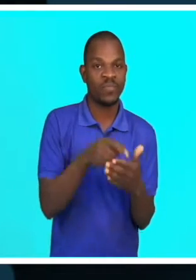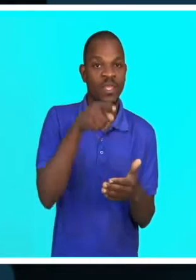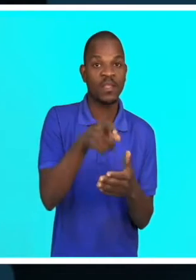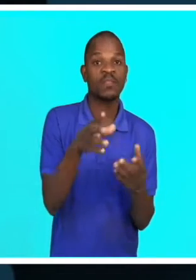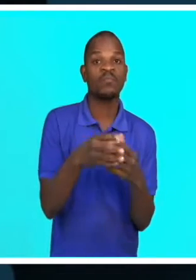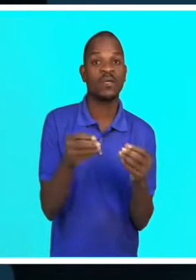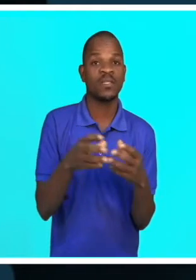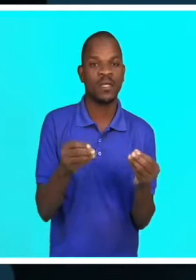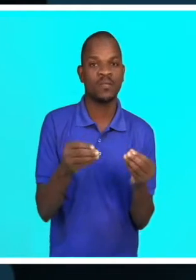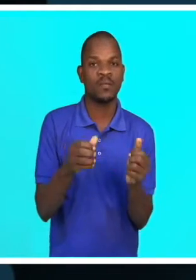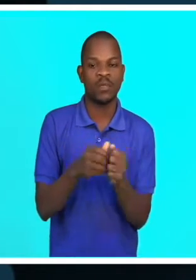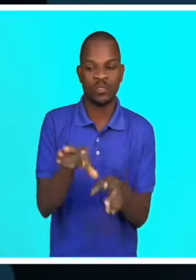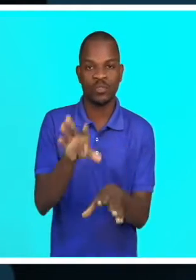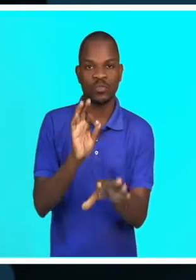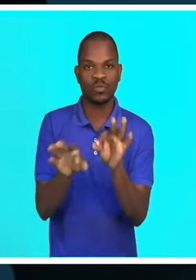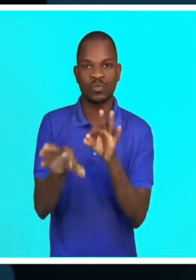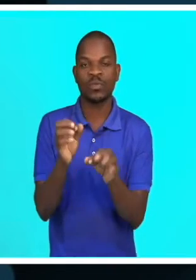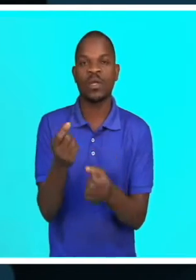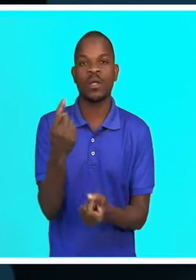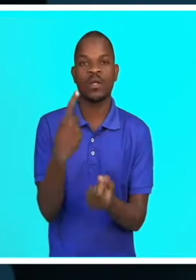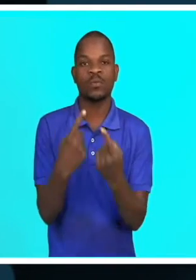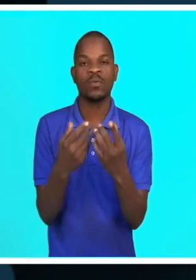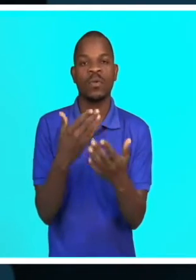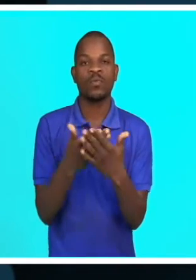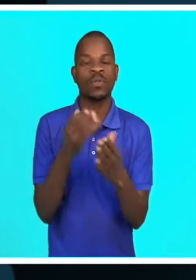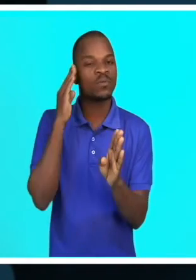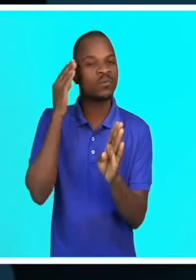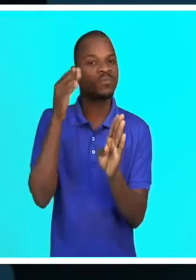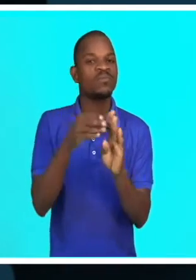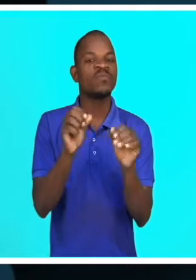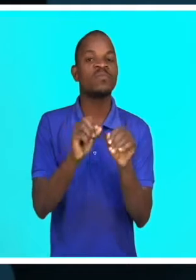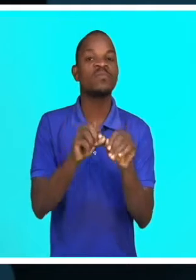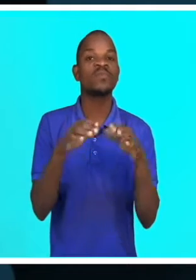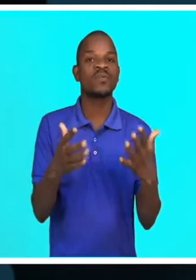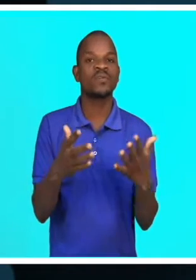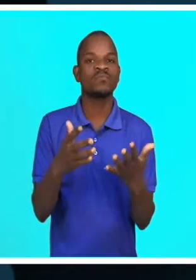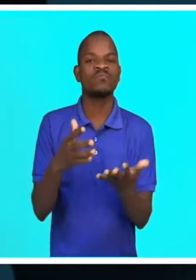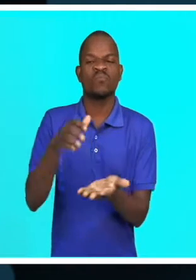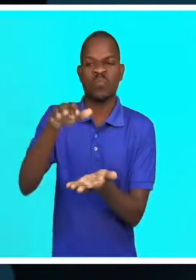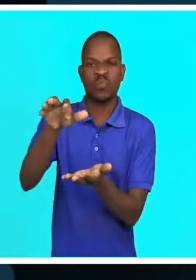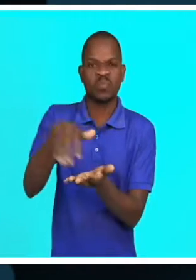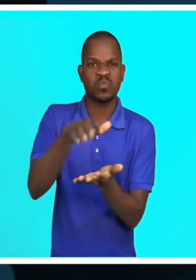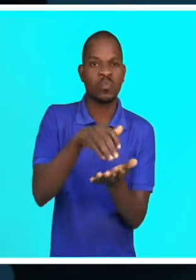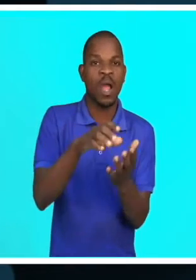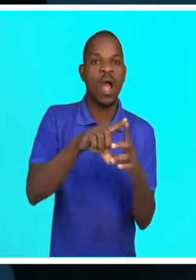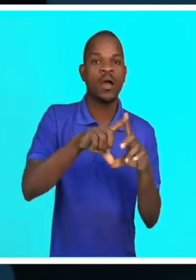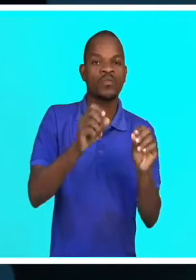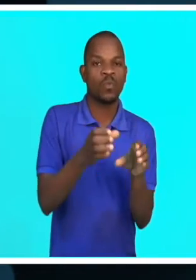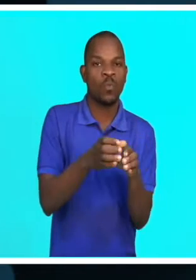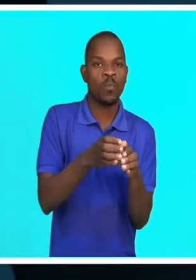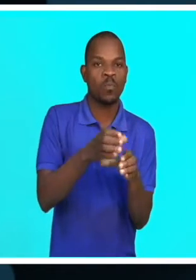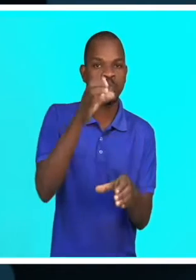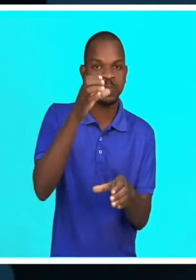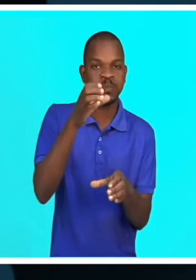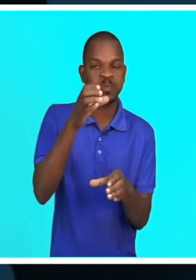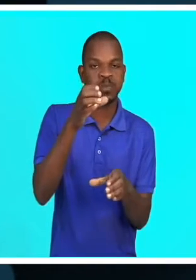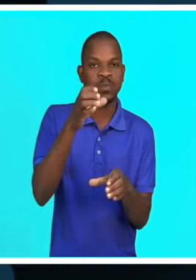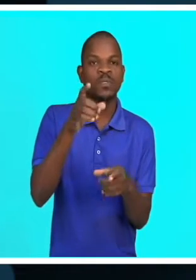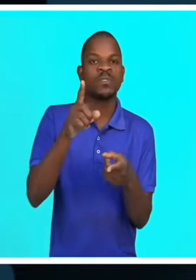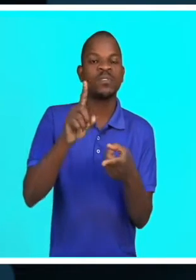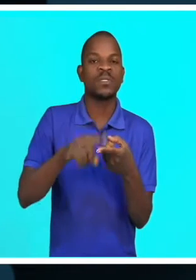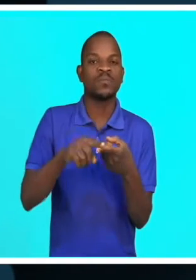compramos delas aquilo que é o material que nos interessa dentro disto. Por quê? Porque esta iniciativa visa agora retirar todo o